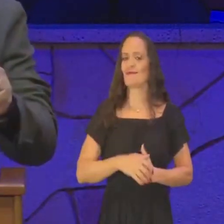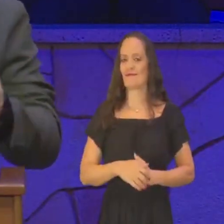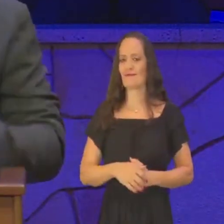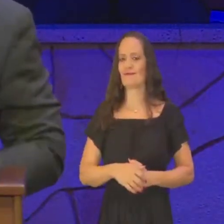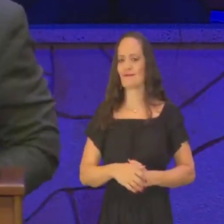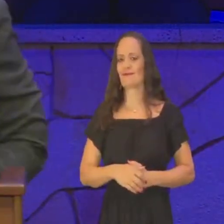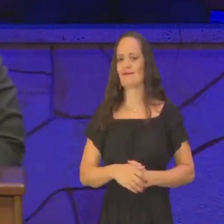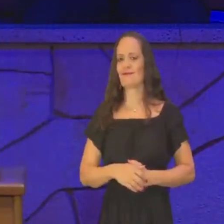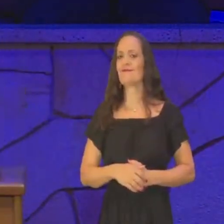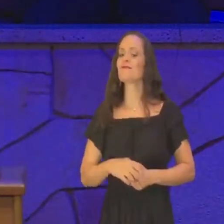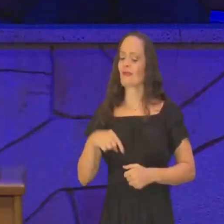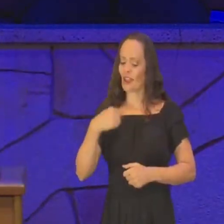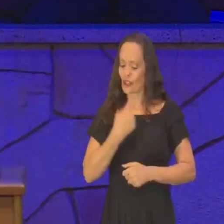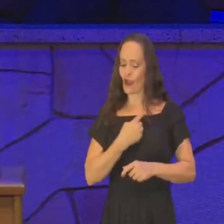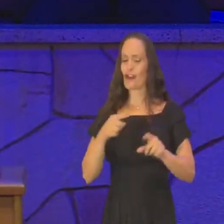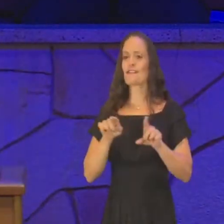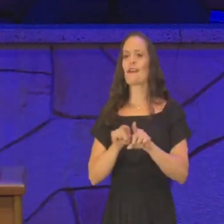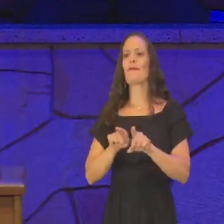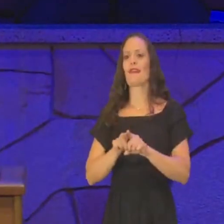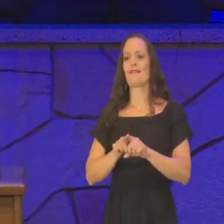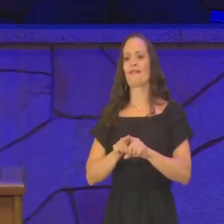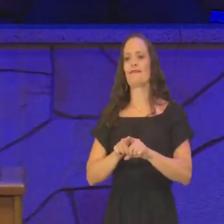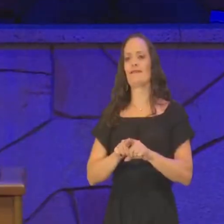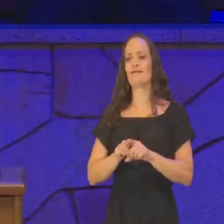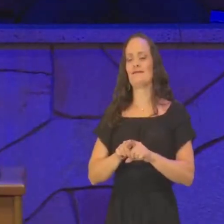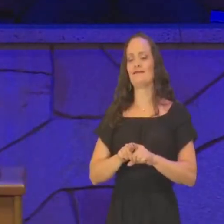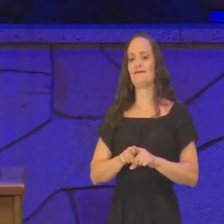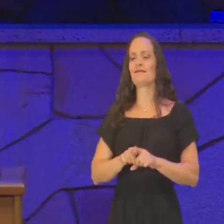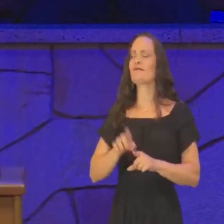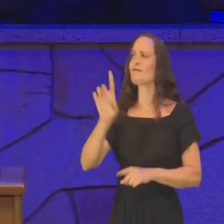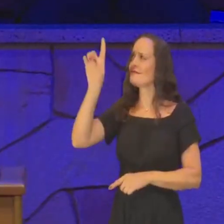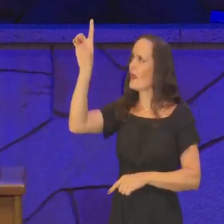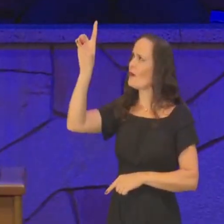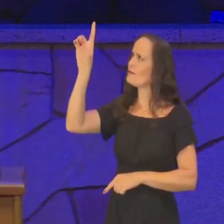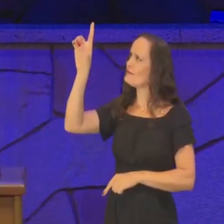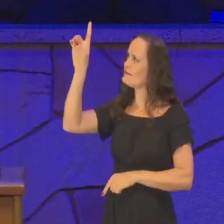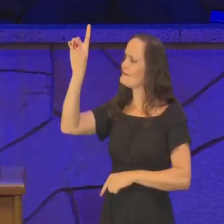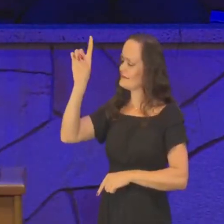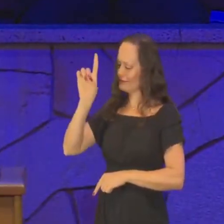E nós deixaremos o legado. Restaura-nos, Senhor.